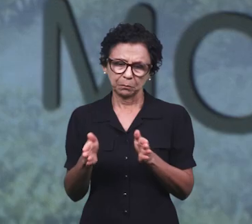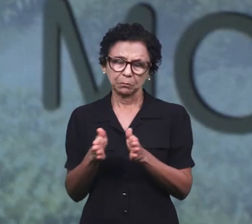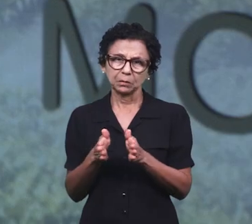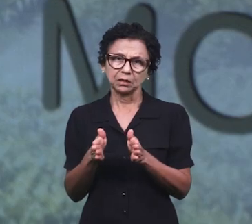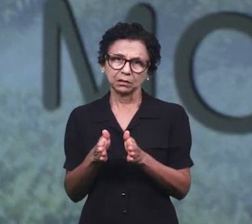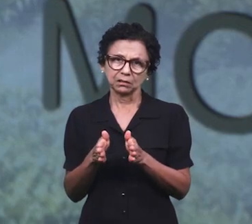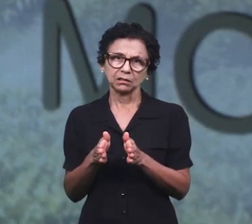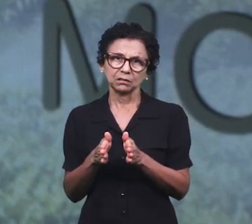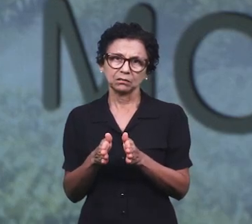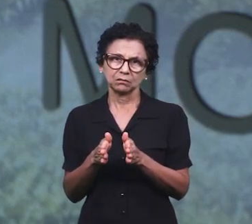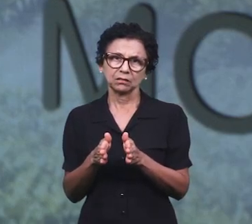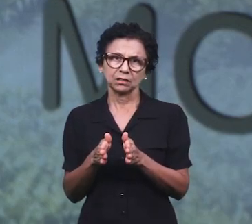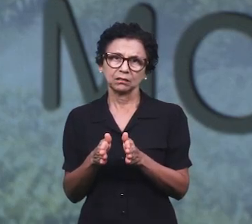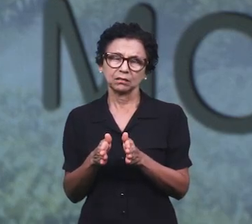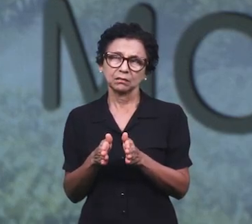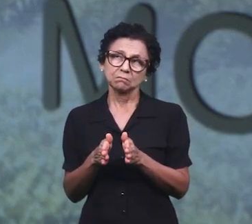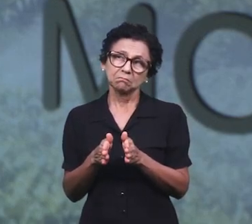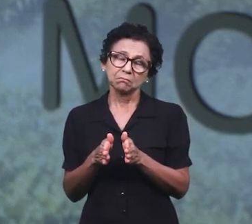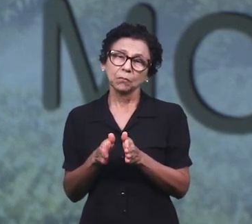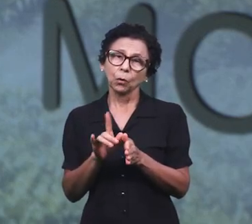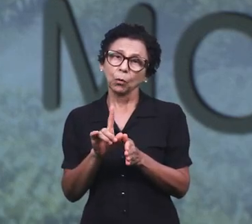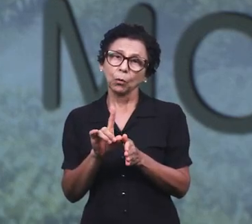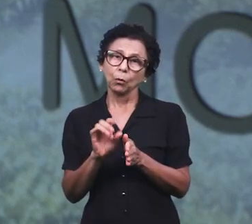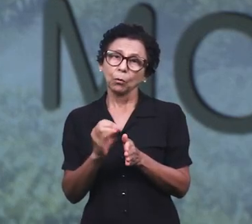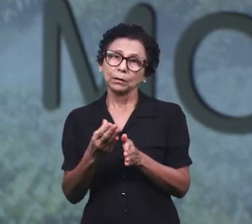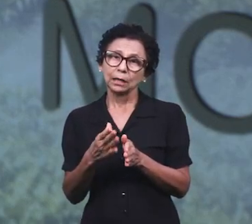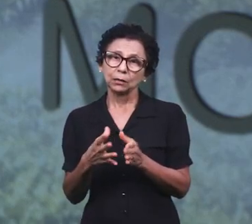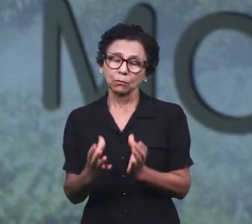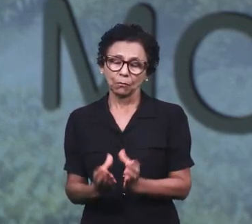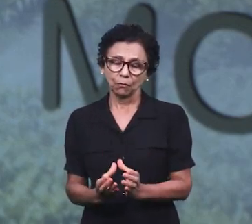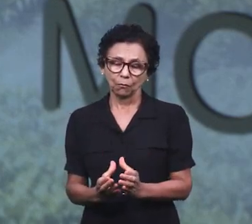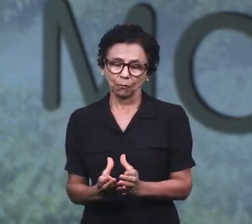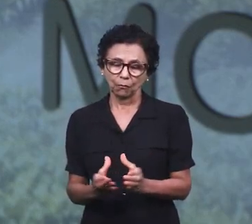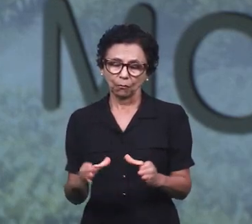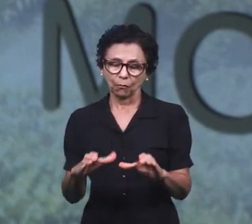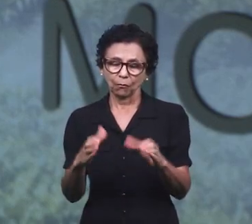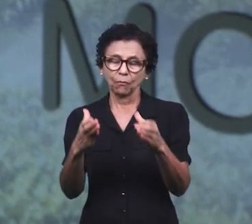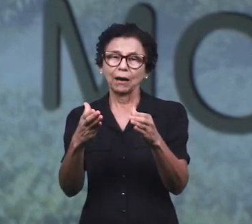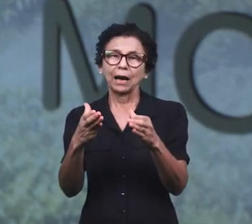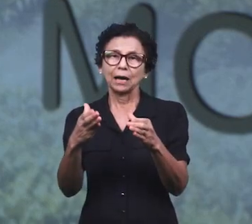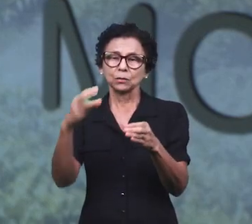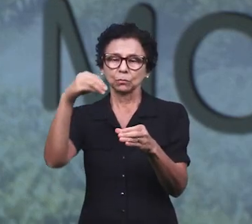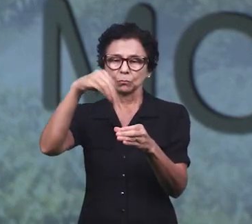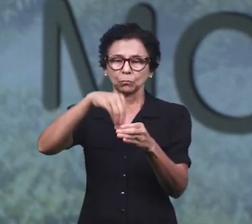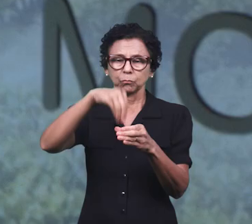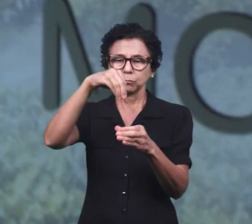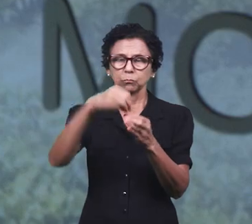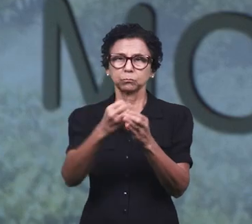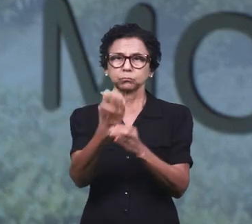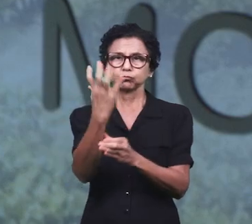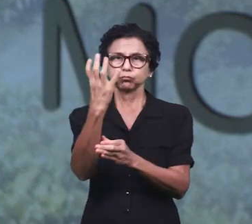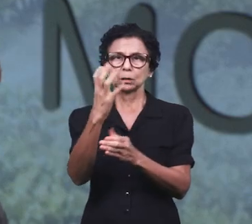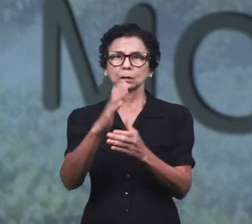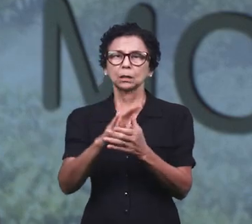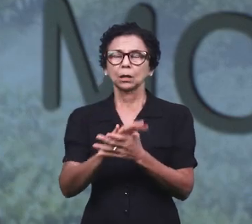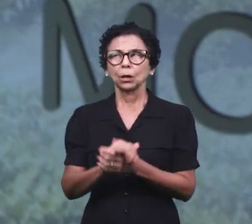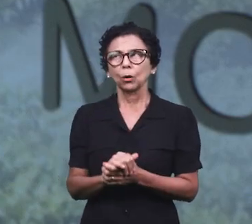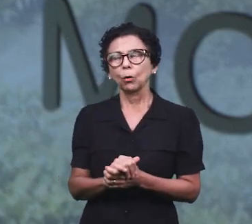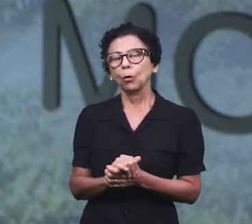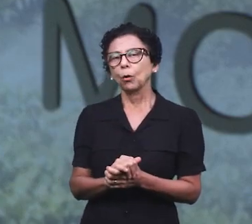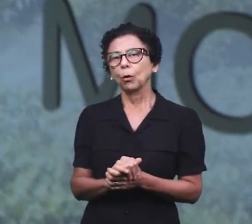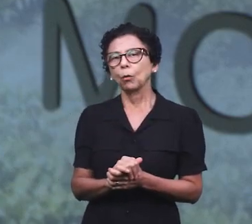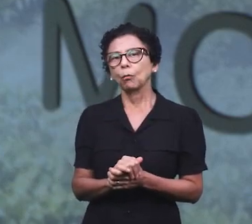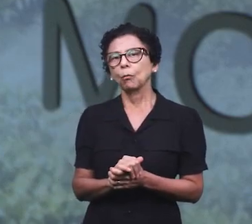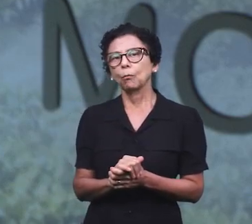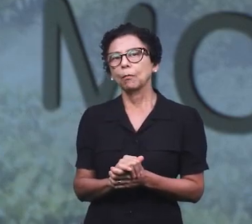Levando, que seja em vasos, que seja em parede, né, que seja utilizando uma garrafa